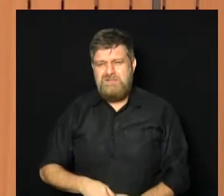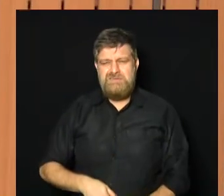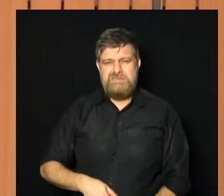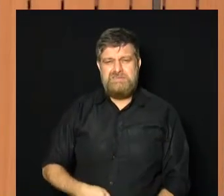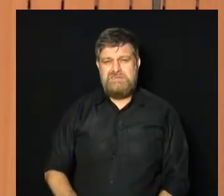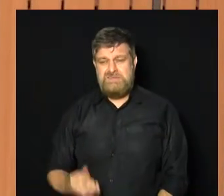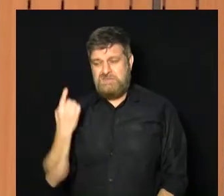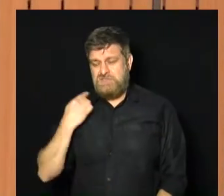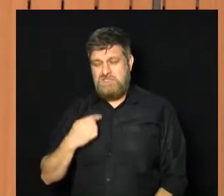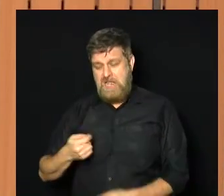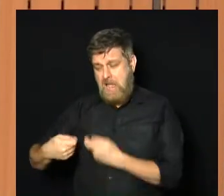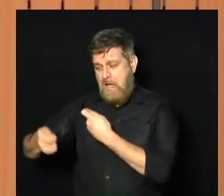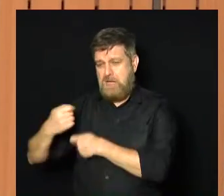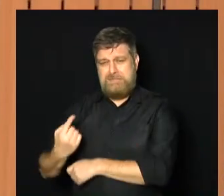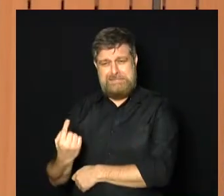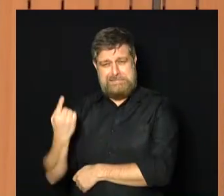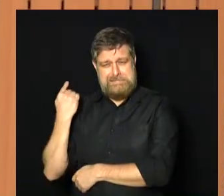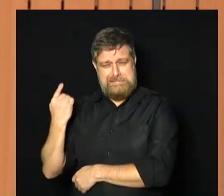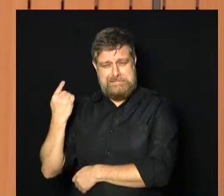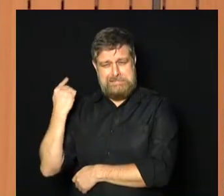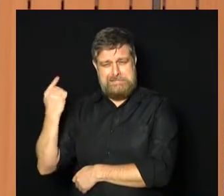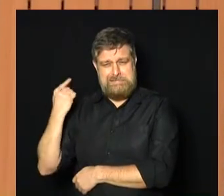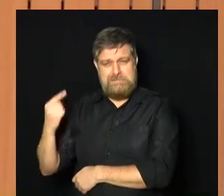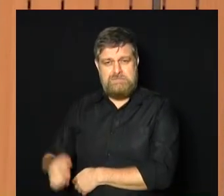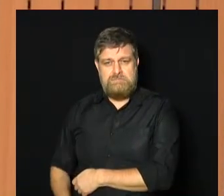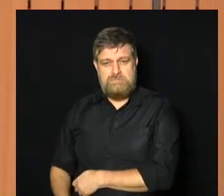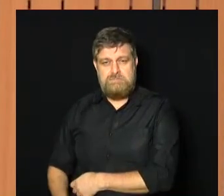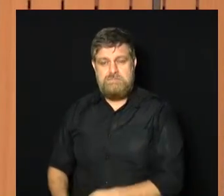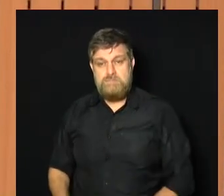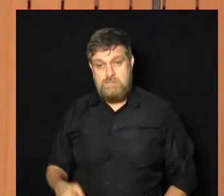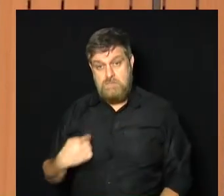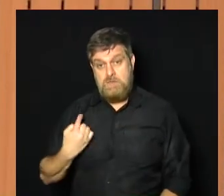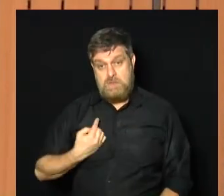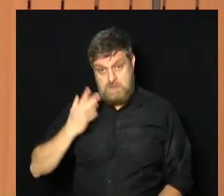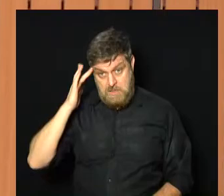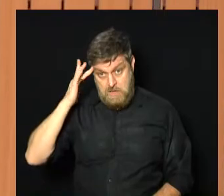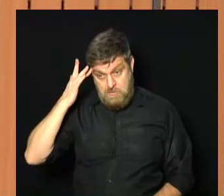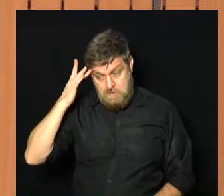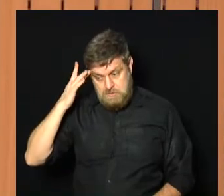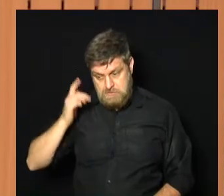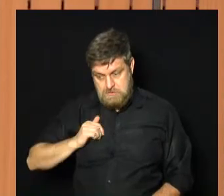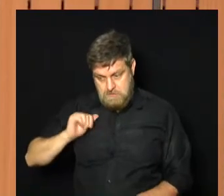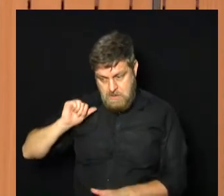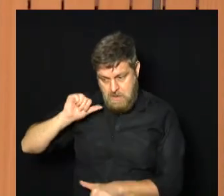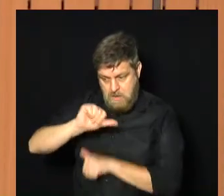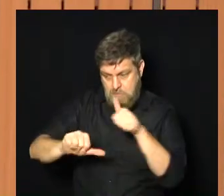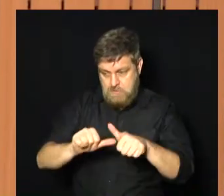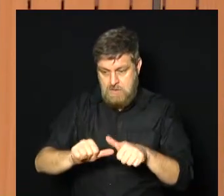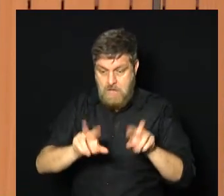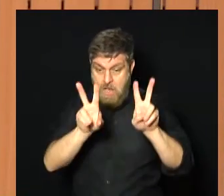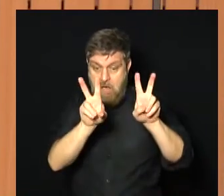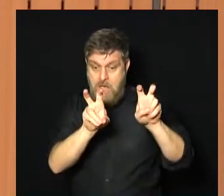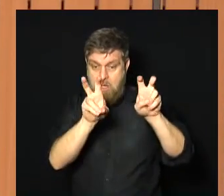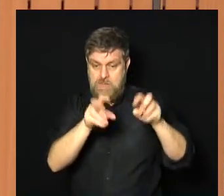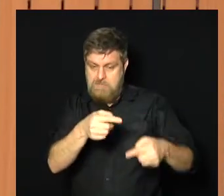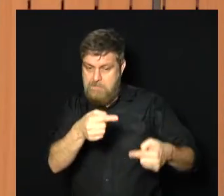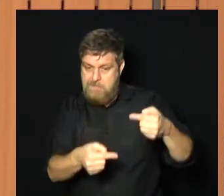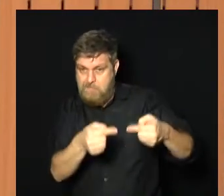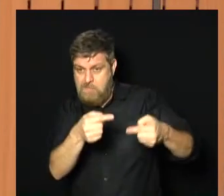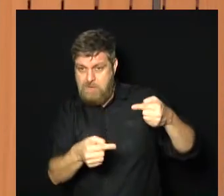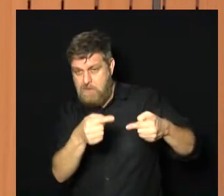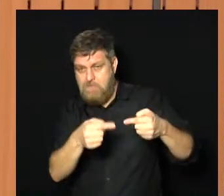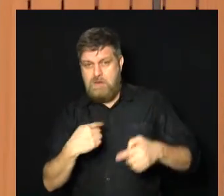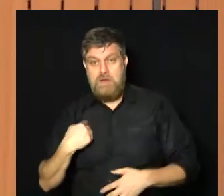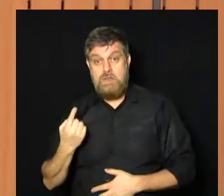administrações. Então, acho que a gente o debate trouxe à tona isso novamente. A partir disso, então,